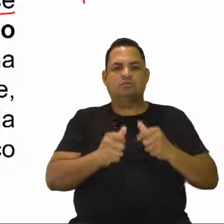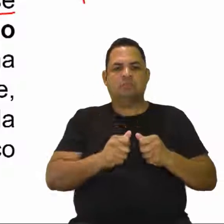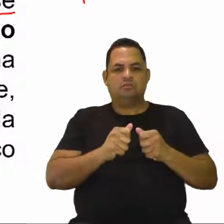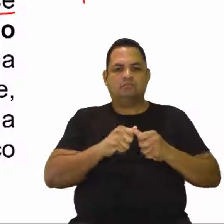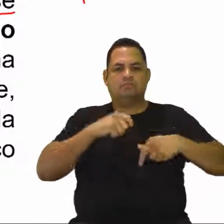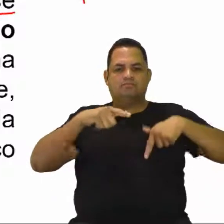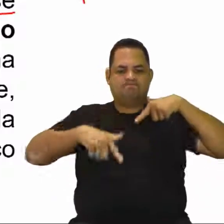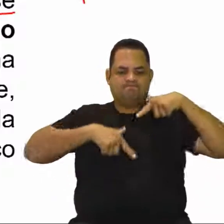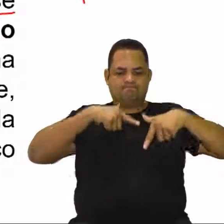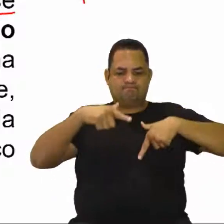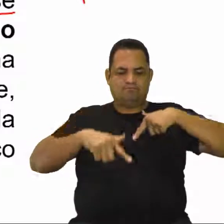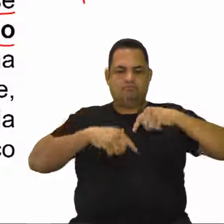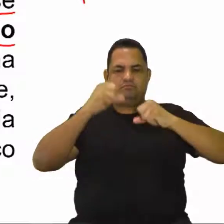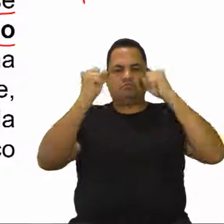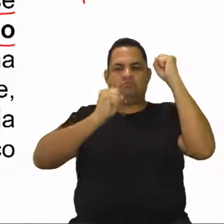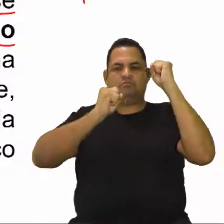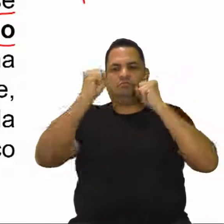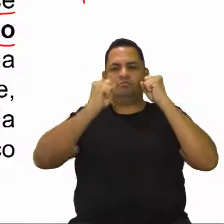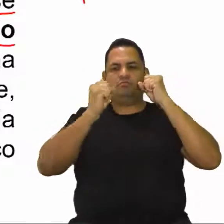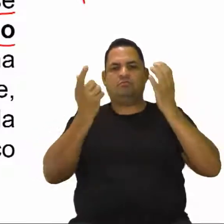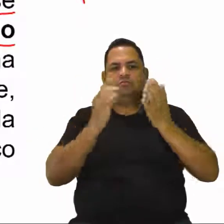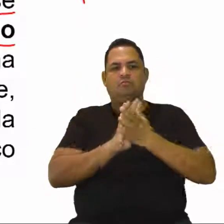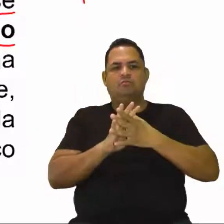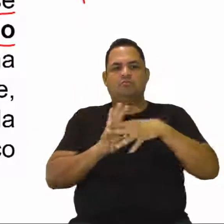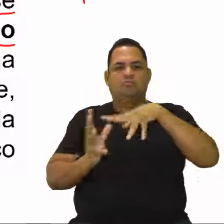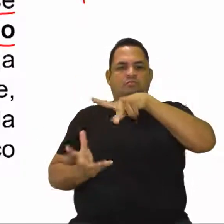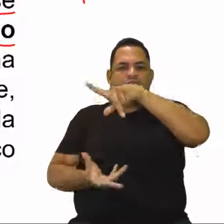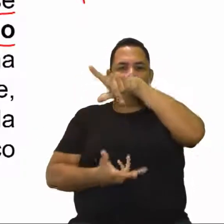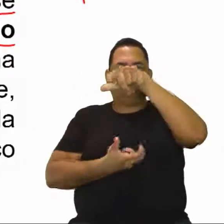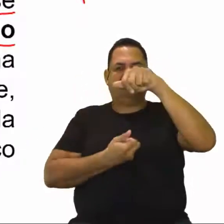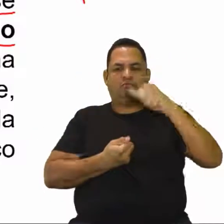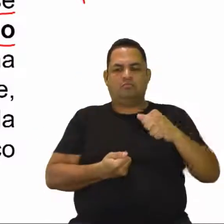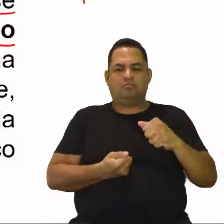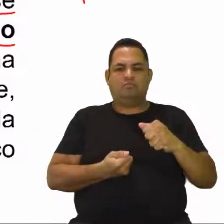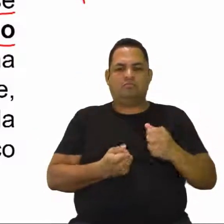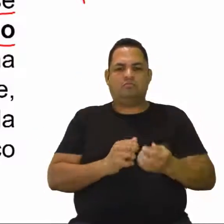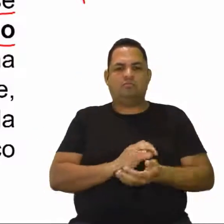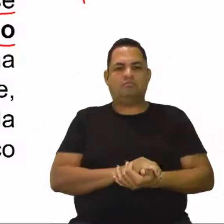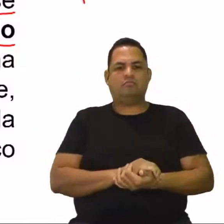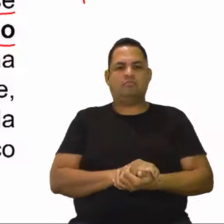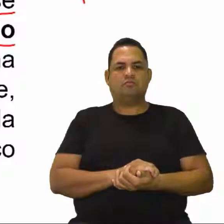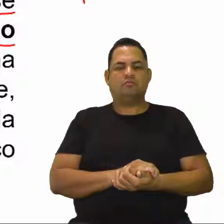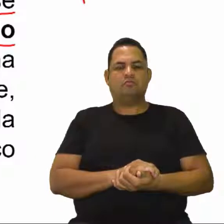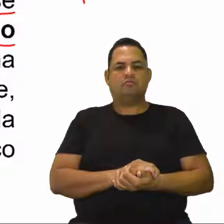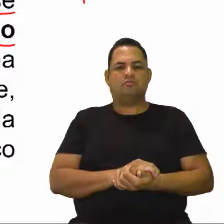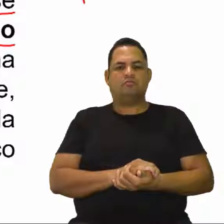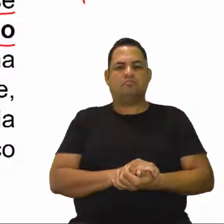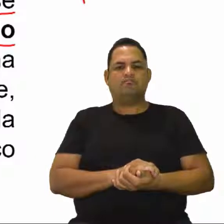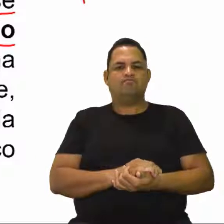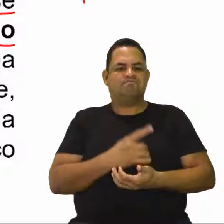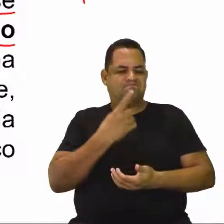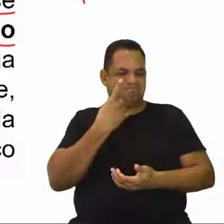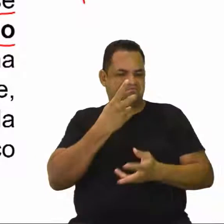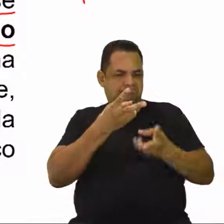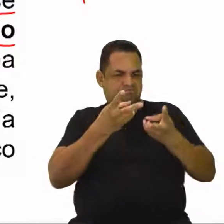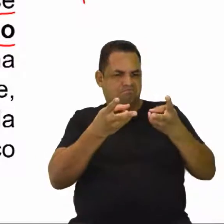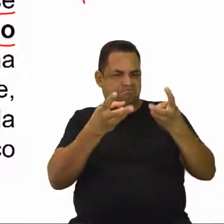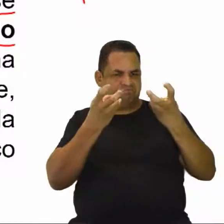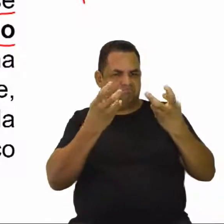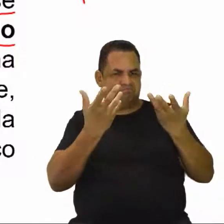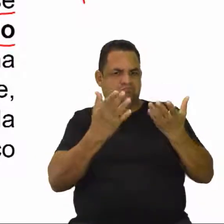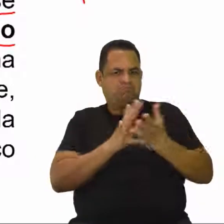50% de toda a produção industrial do planeta. Tu percebeste aí, aluno,